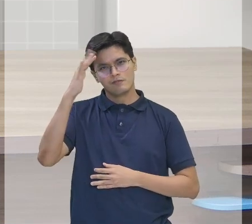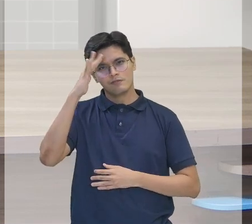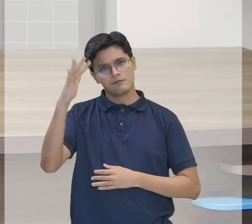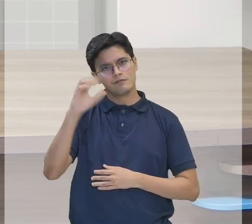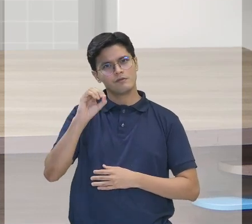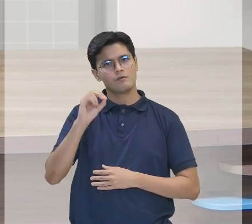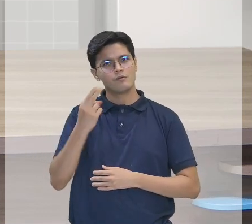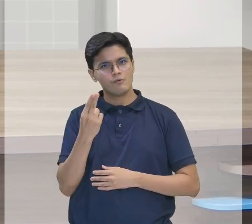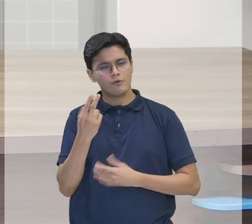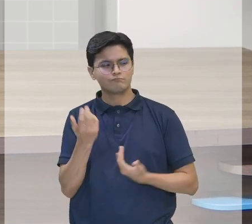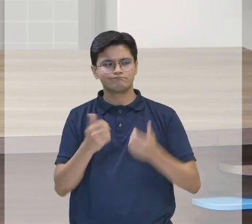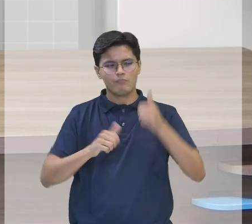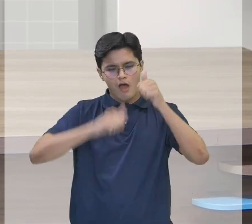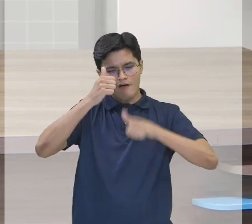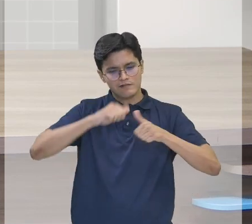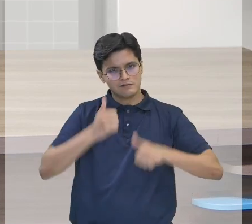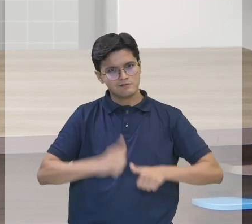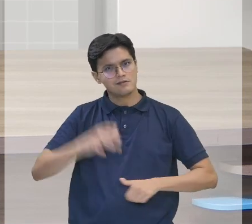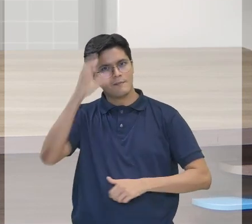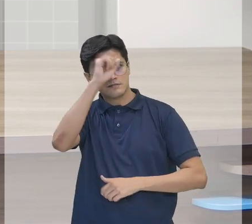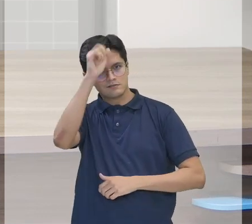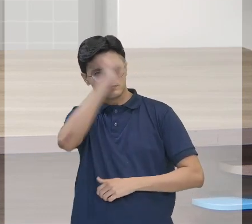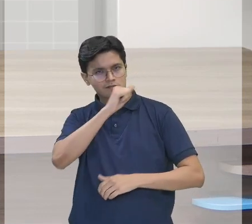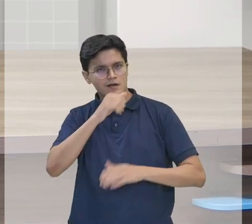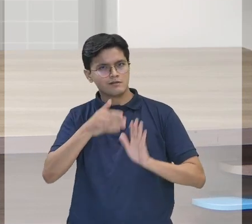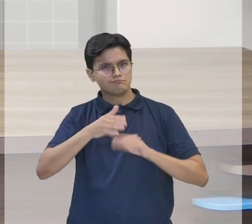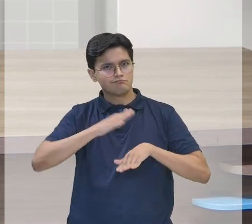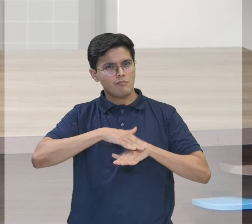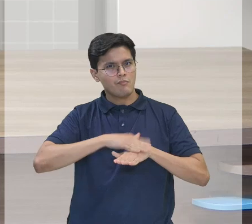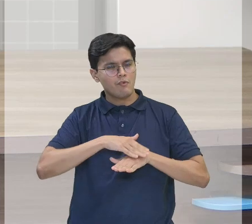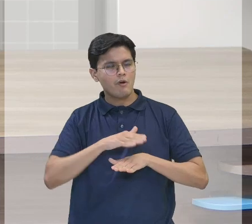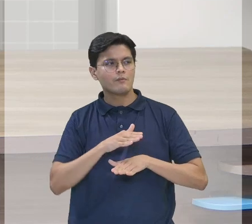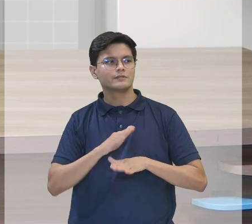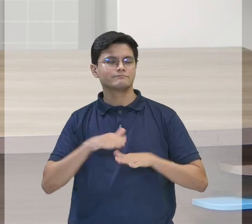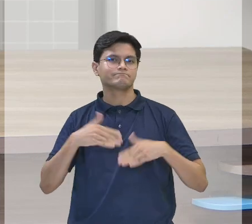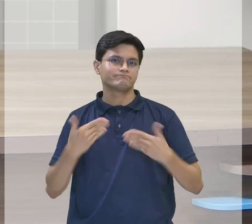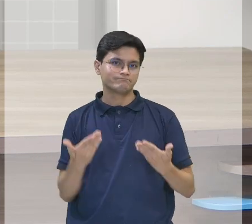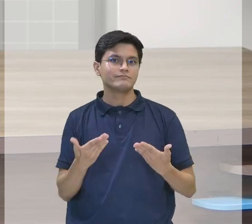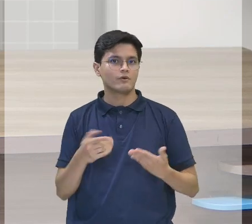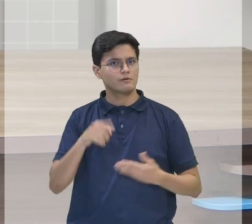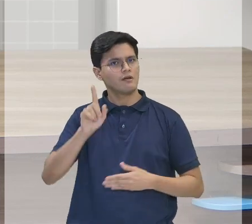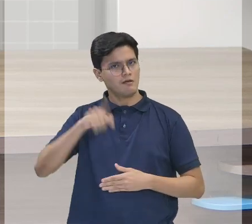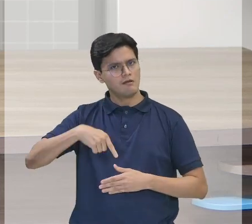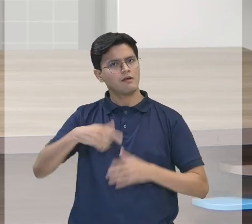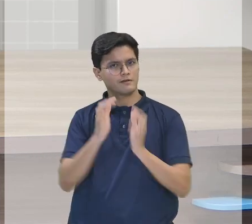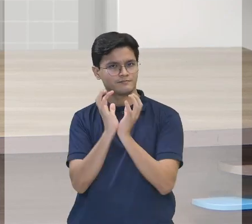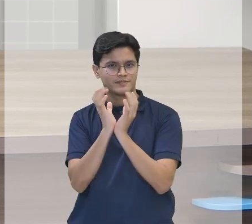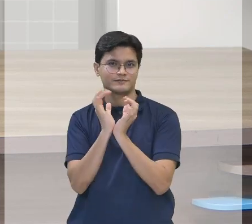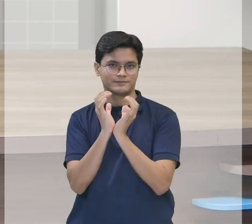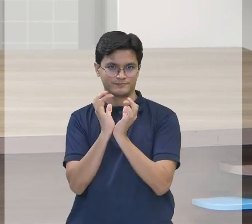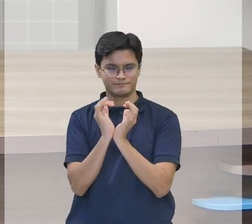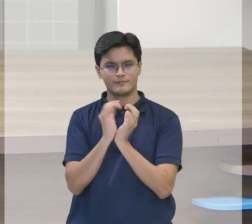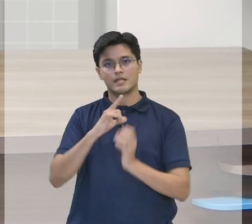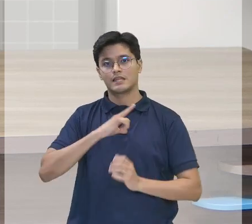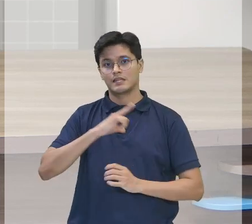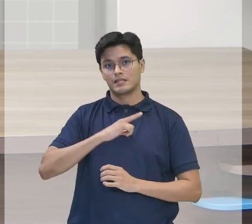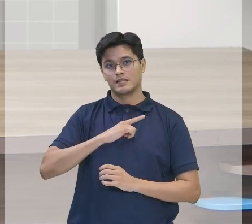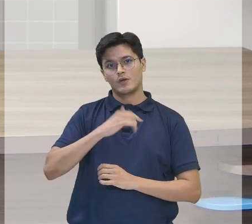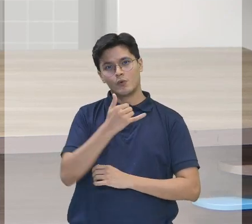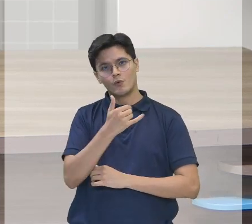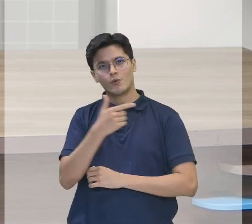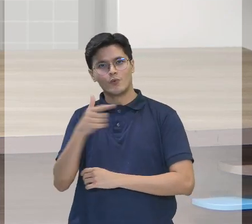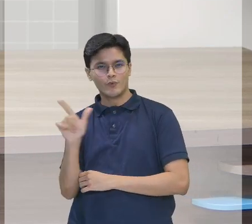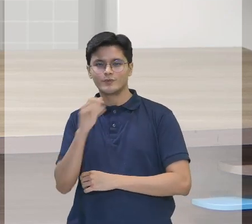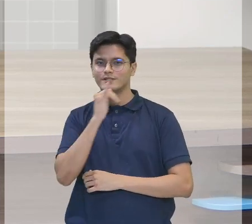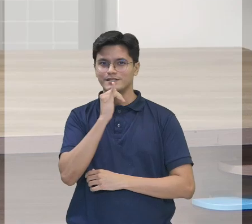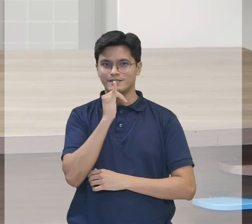própria aprendizagem, é o que a gente chama de conhecimento metacognitivo. E a gente tem mais um exemplo para você ver que a metacognição